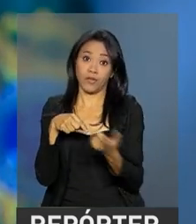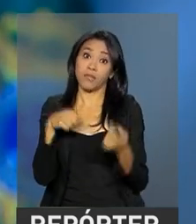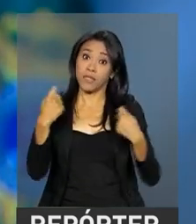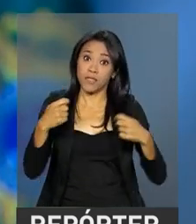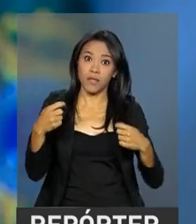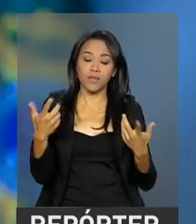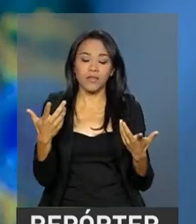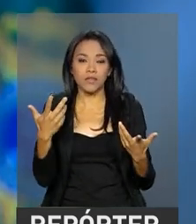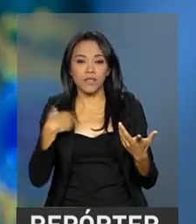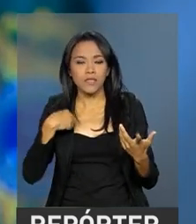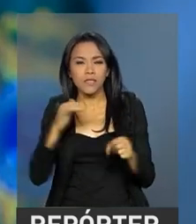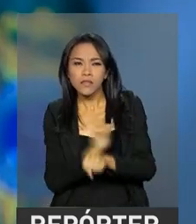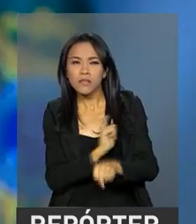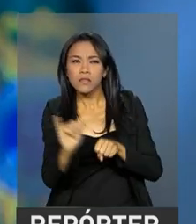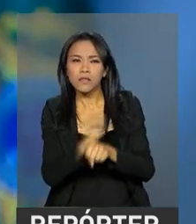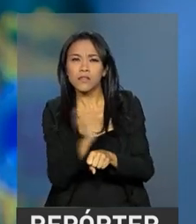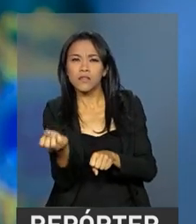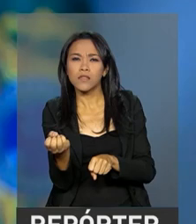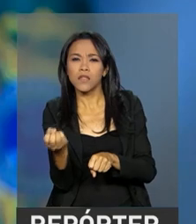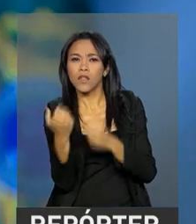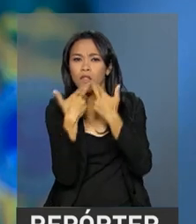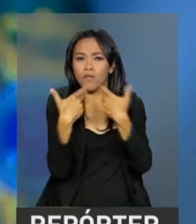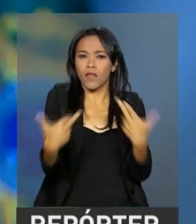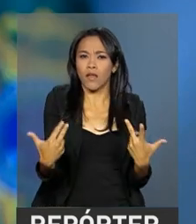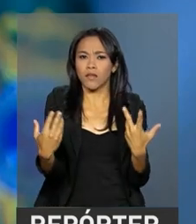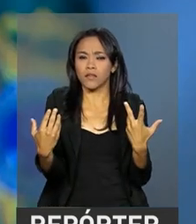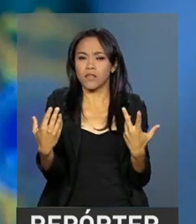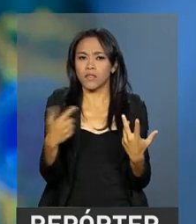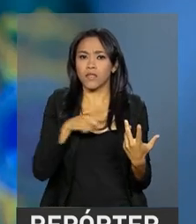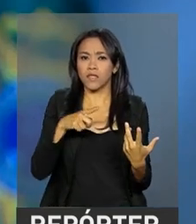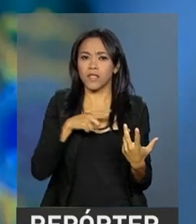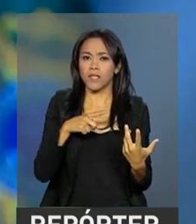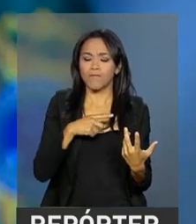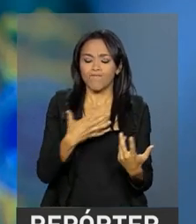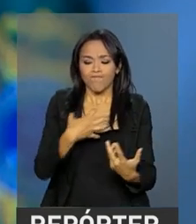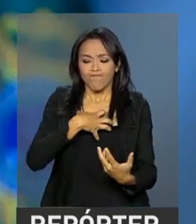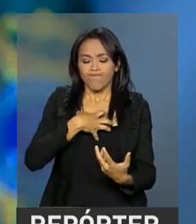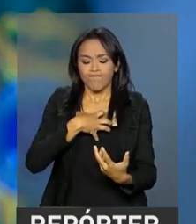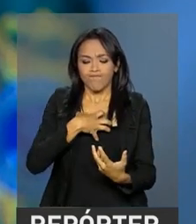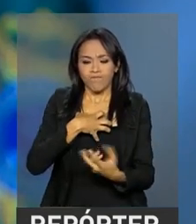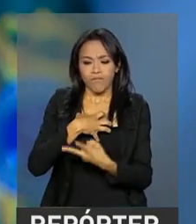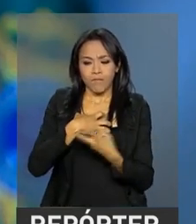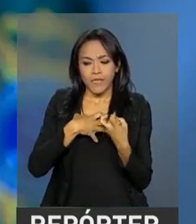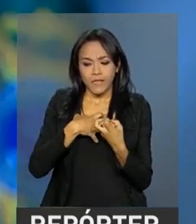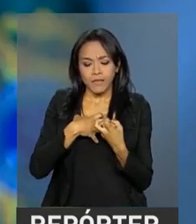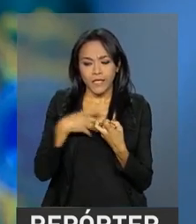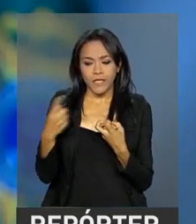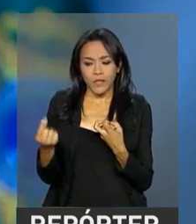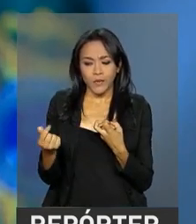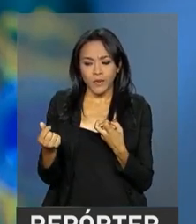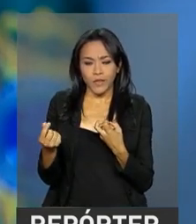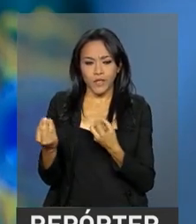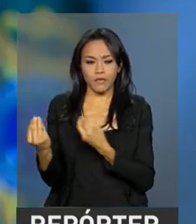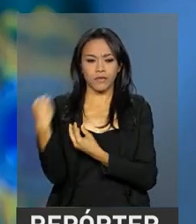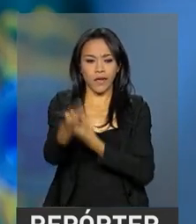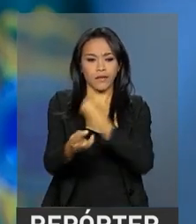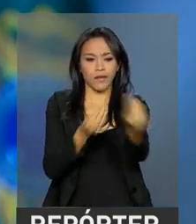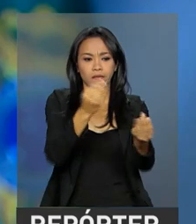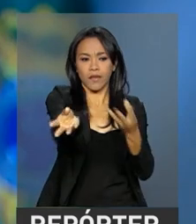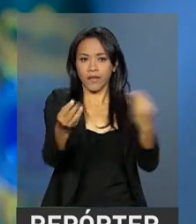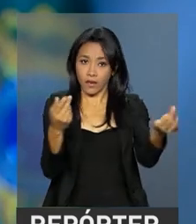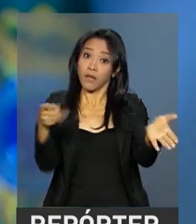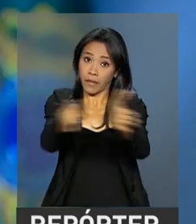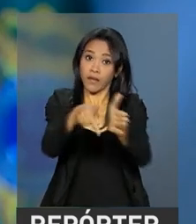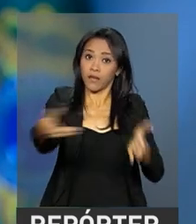Inovar tem hora que tem que ter a sensibilidade e perceber que devolver para a sociedade o que lhe